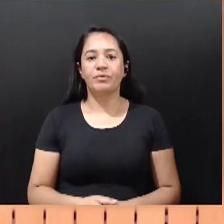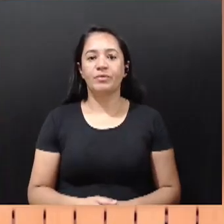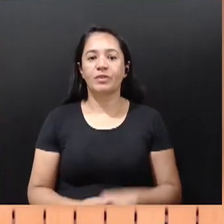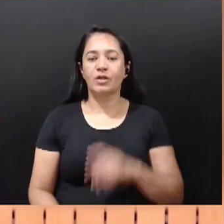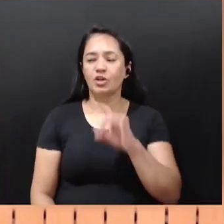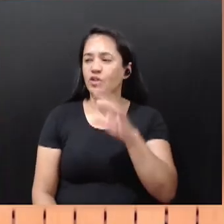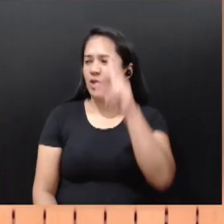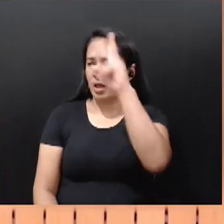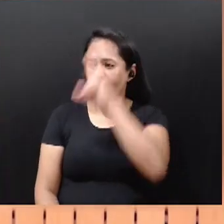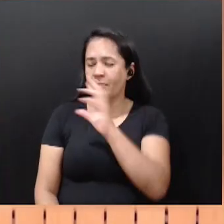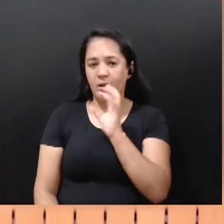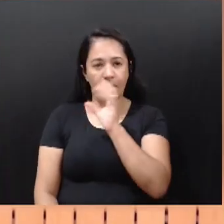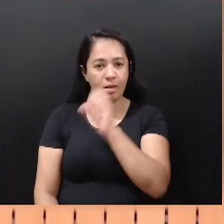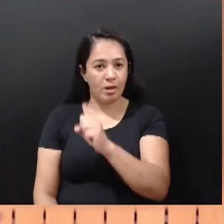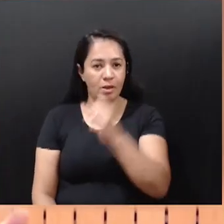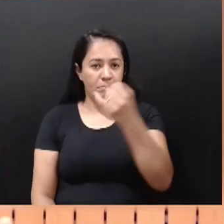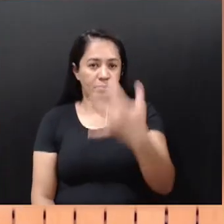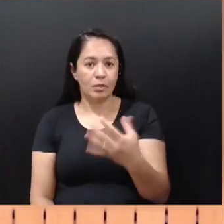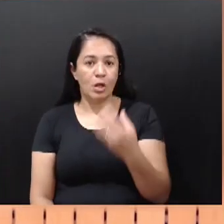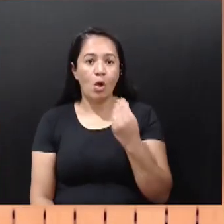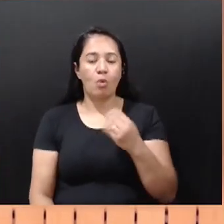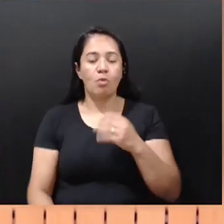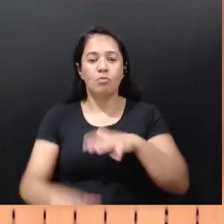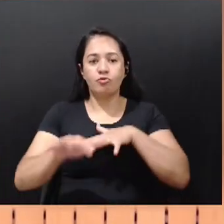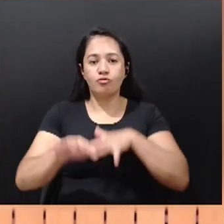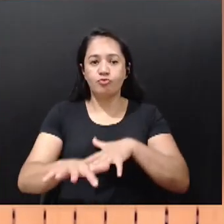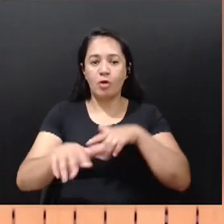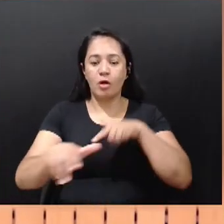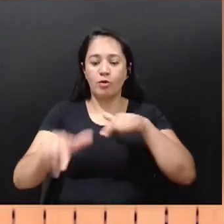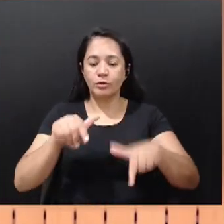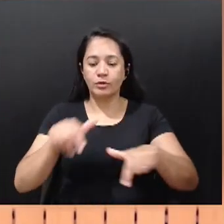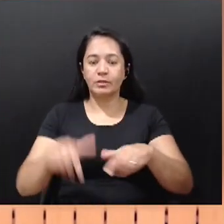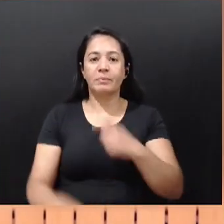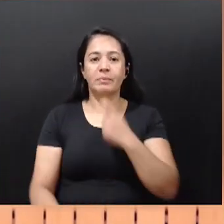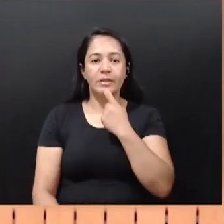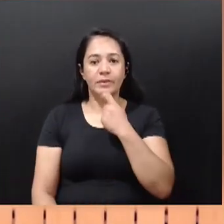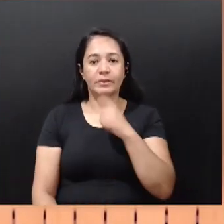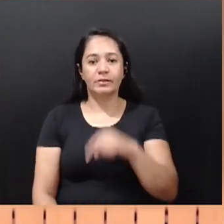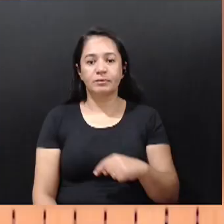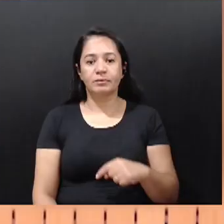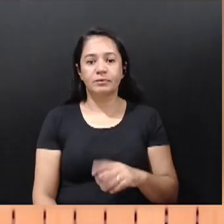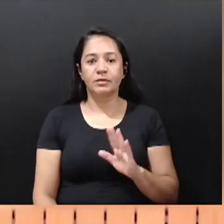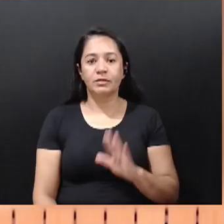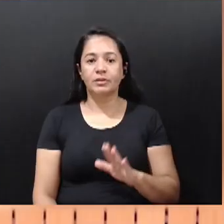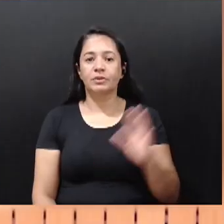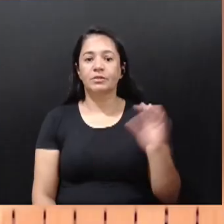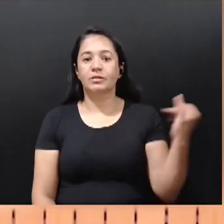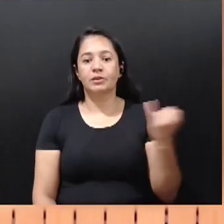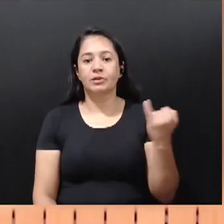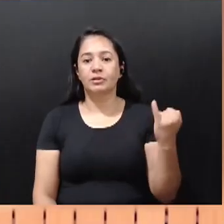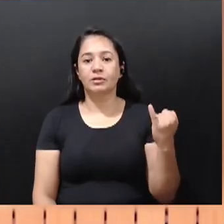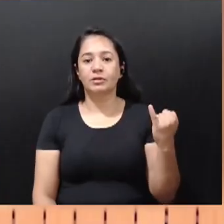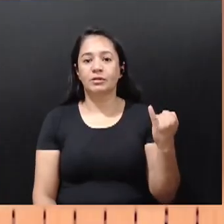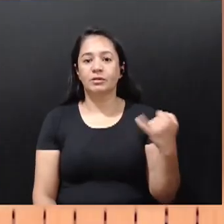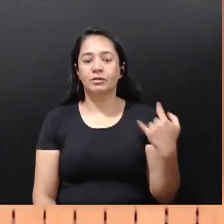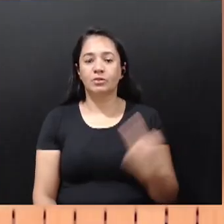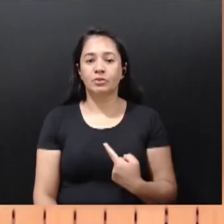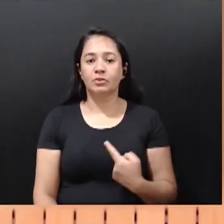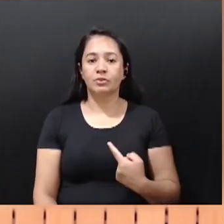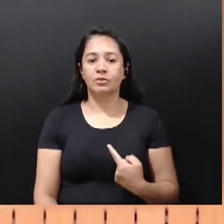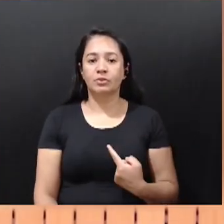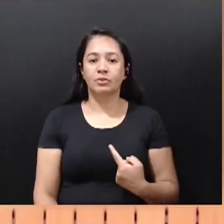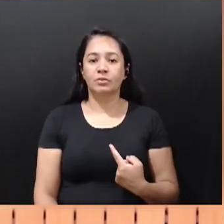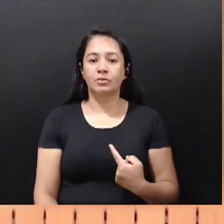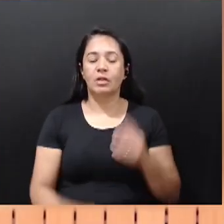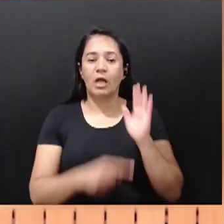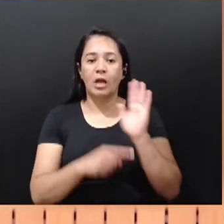rapidamente o quanto que a Marcha tem uma atuação em Campinas. Acho que isso que é importante, que a gente não só ajuda a organizar o movimento